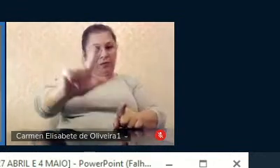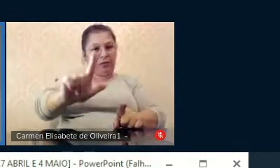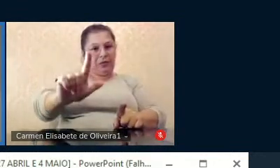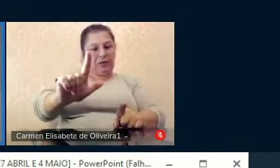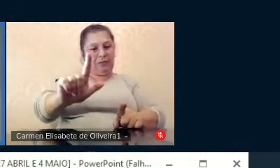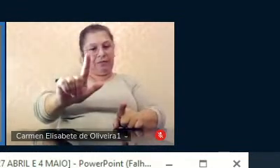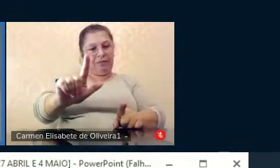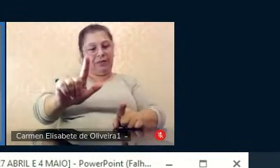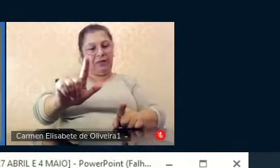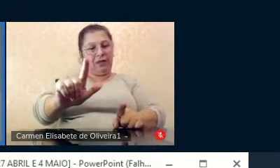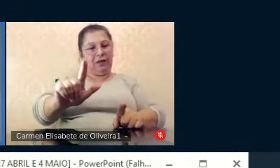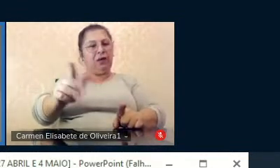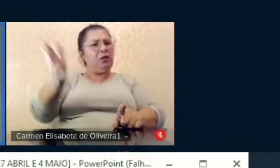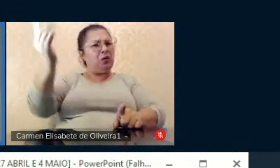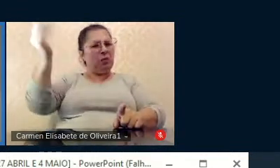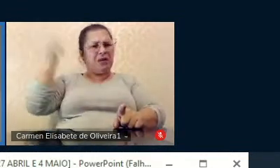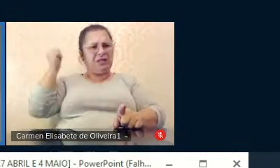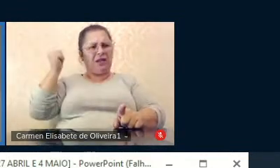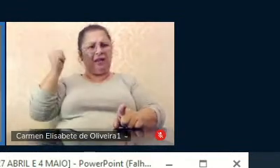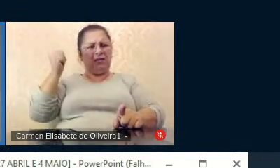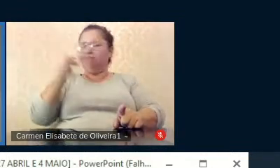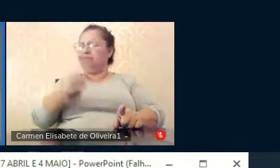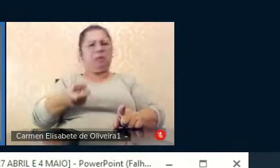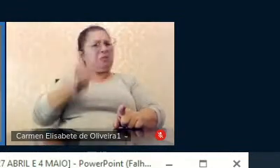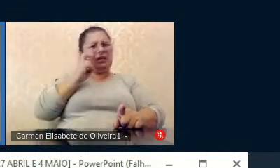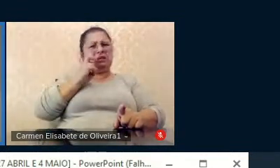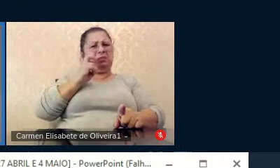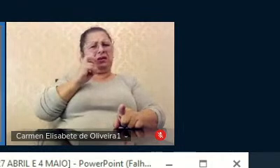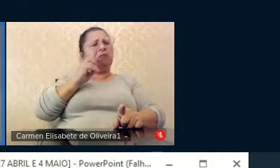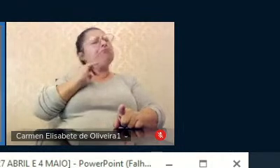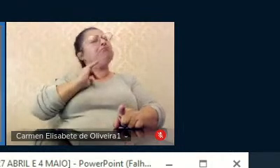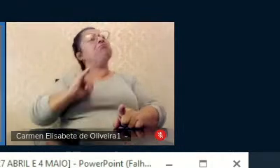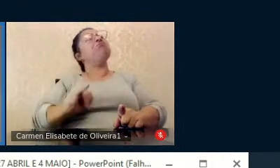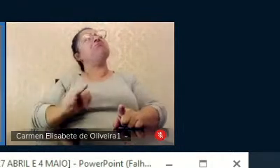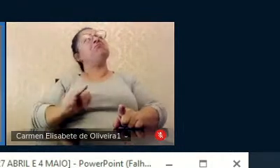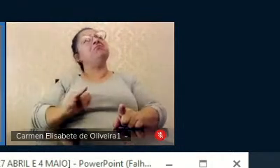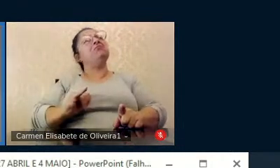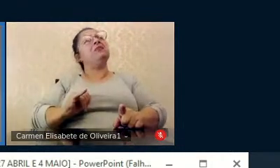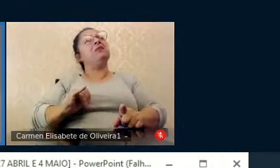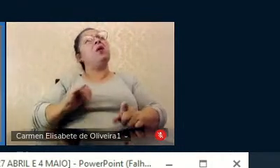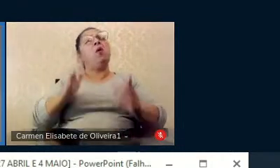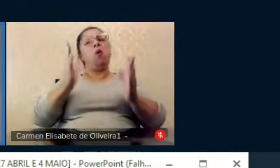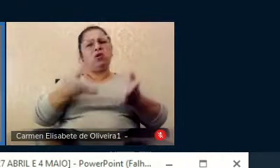foi vista dessa maneira como nós temos hoje, de uma coisa agradável, de uma coisa